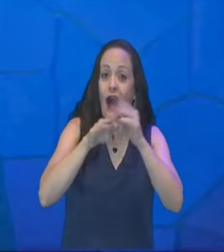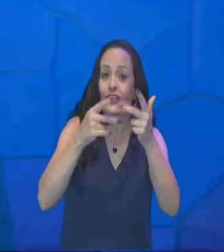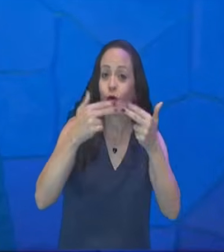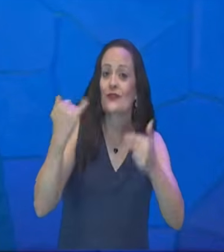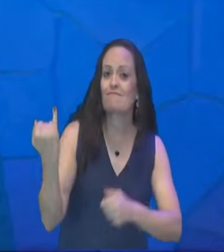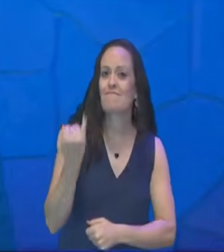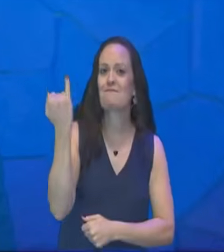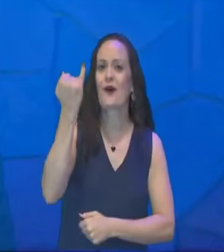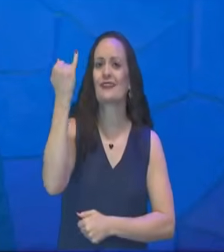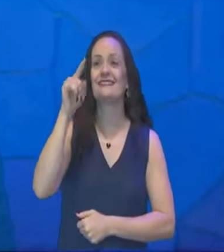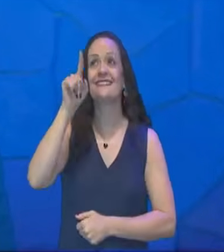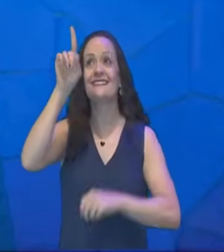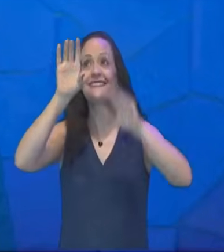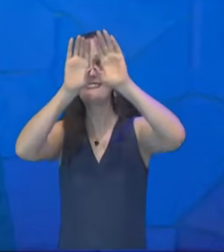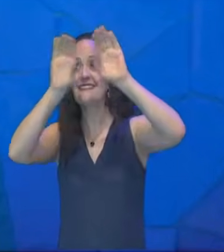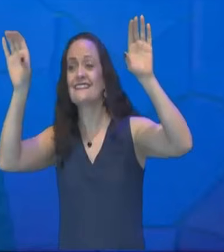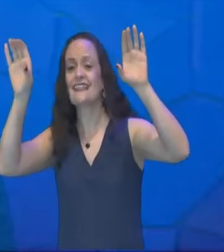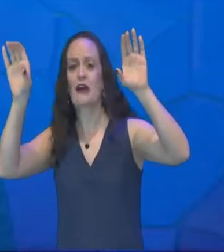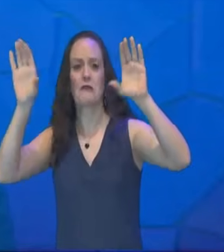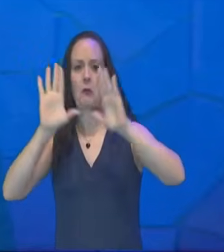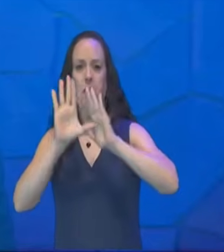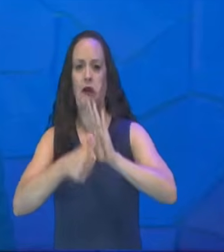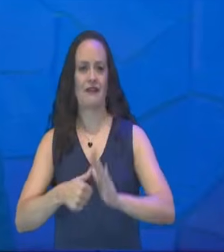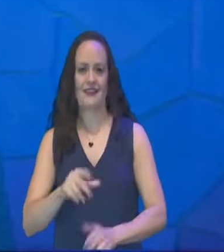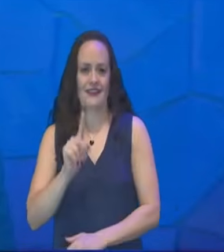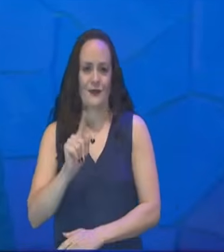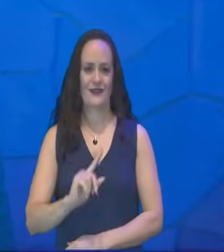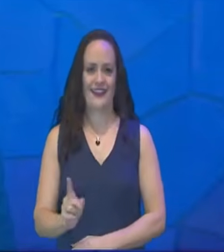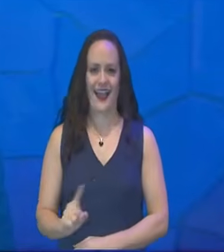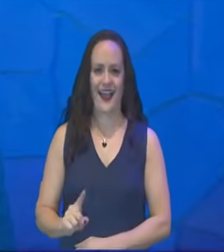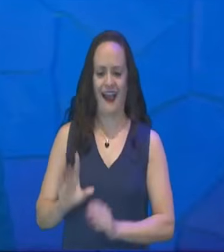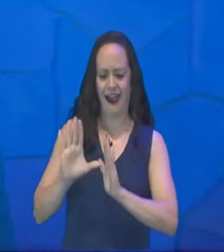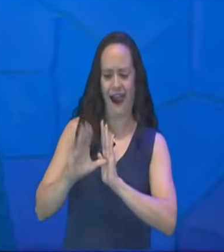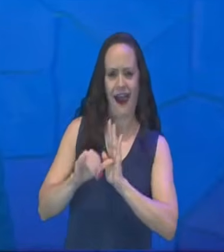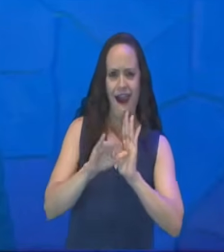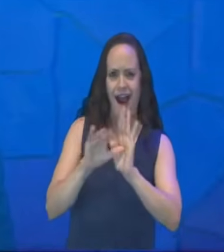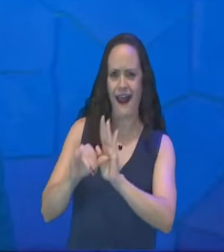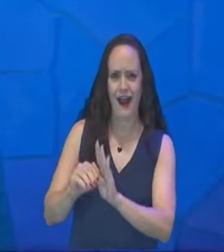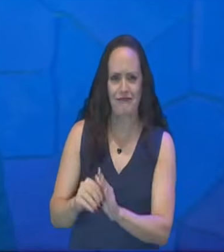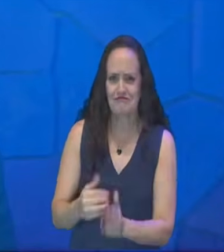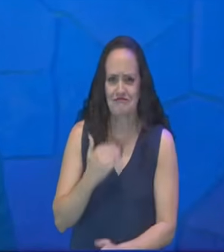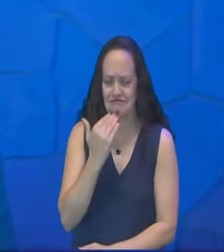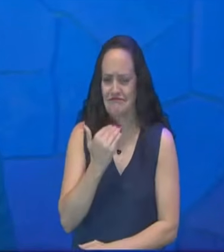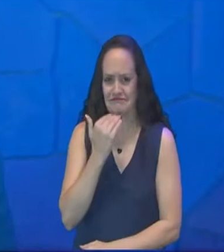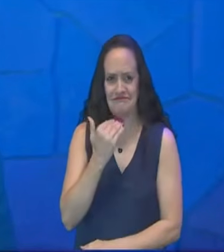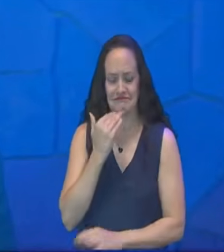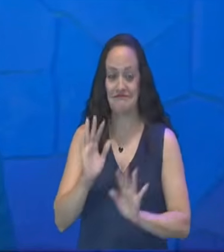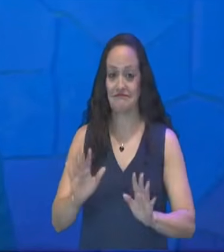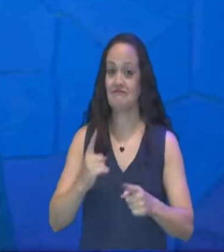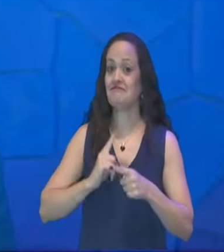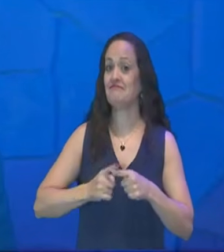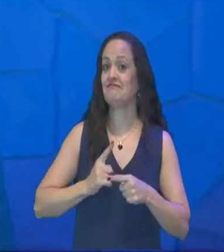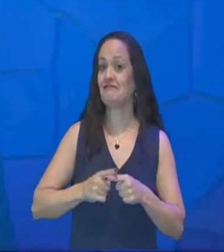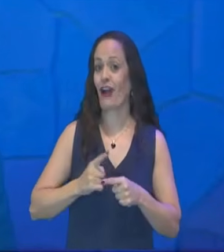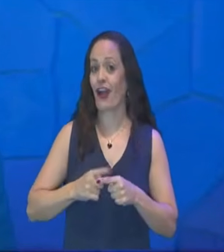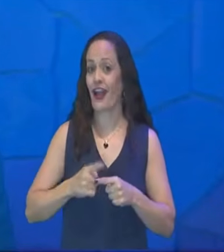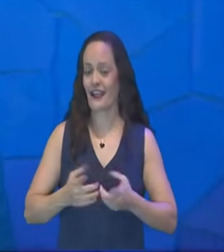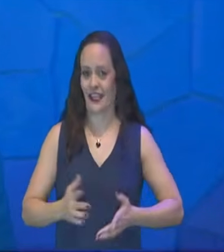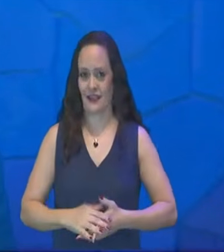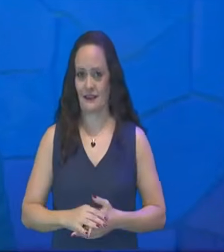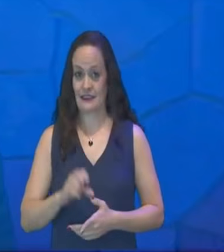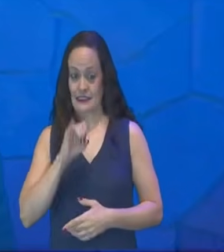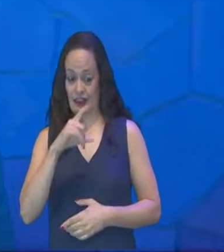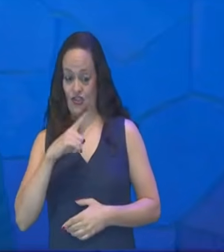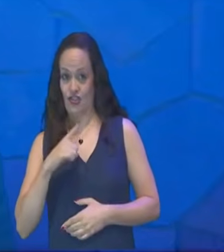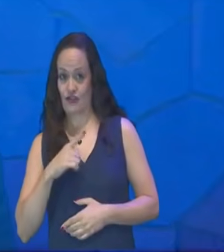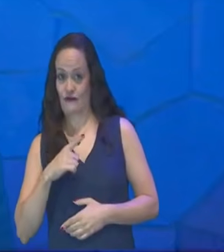as traças e a ferrugem não corroem, e onde os ladrões não escavam nem roubam. Porque onde